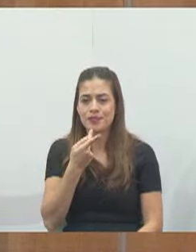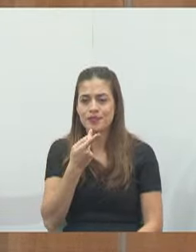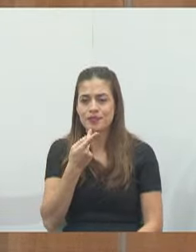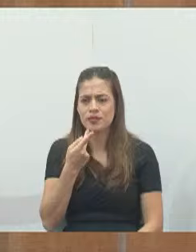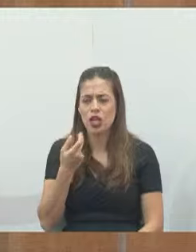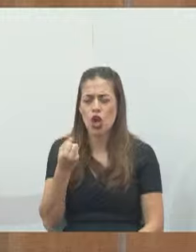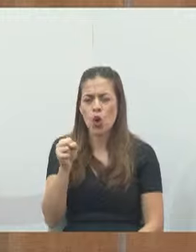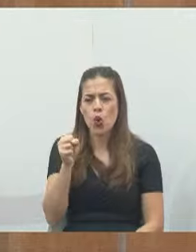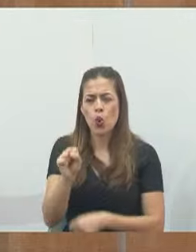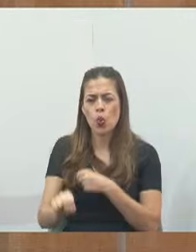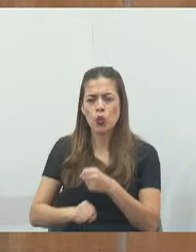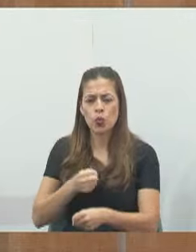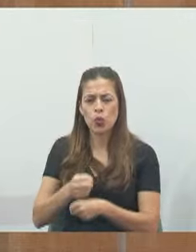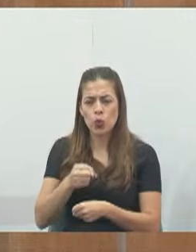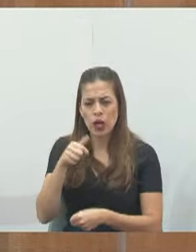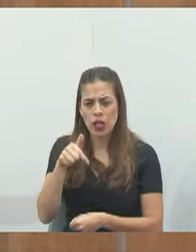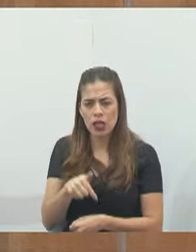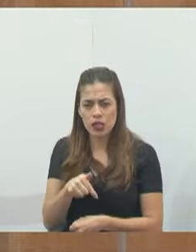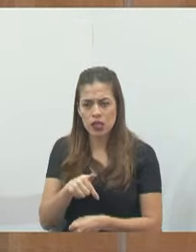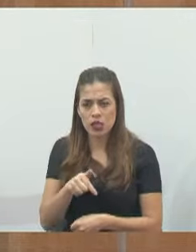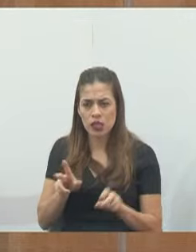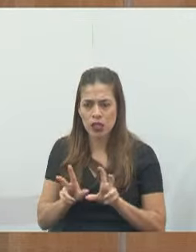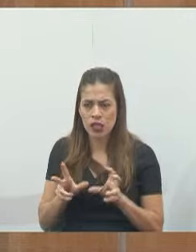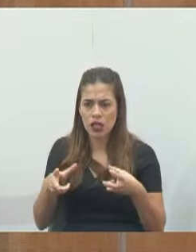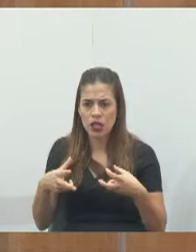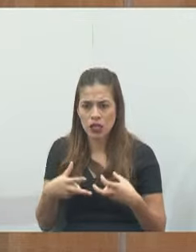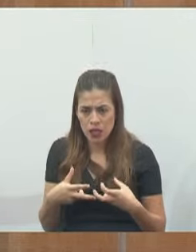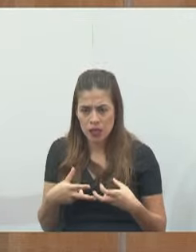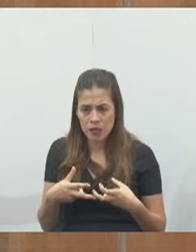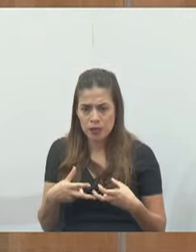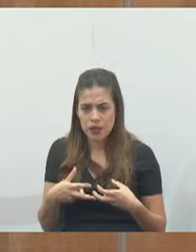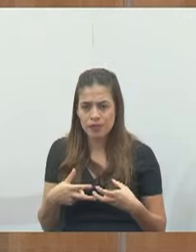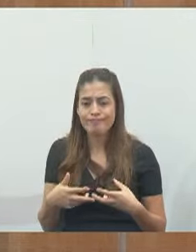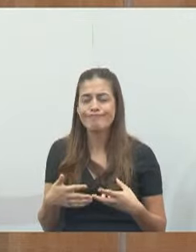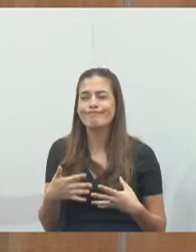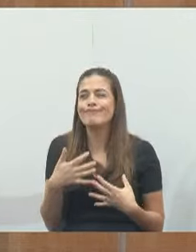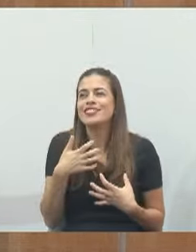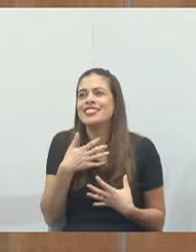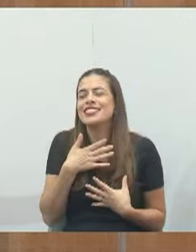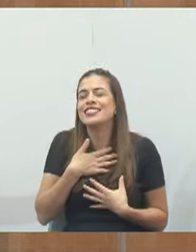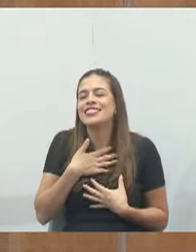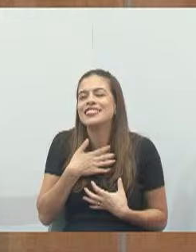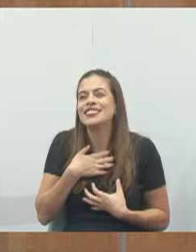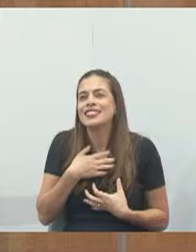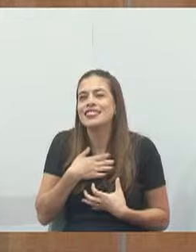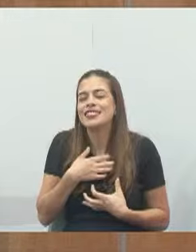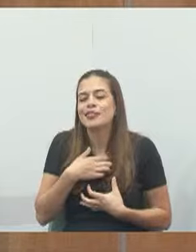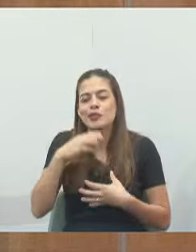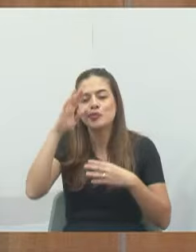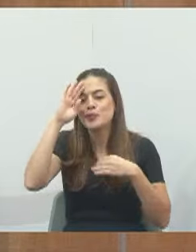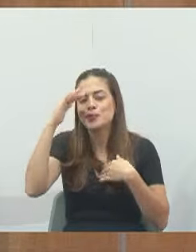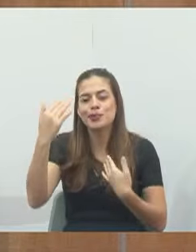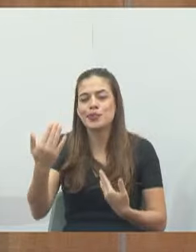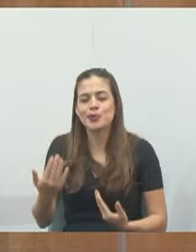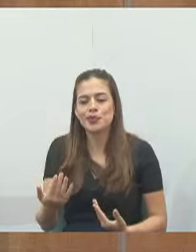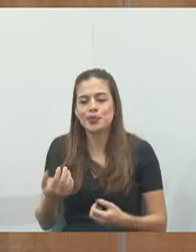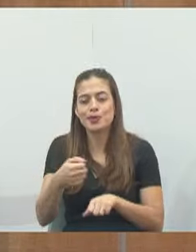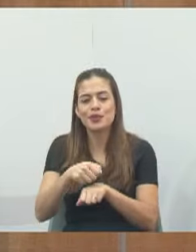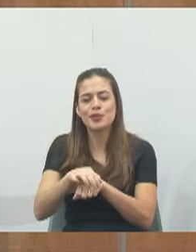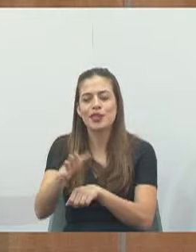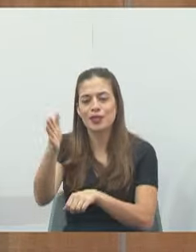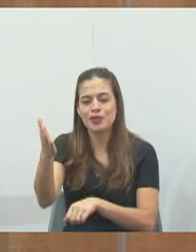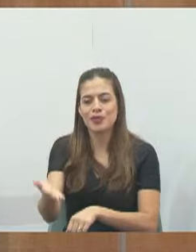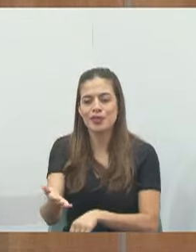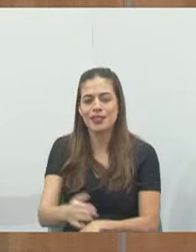esses 8 anos, né, aqui na Câmara Municipal, me sinto lisonjeado por ser indicado por